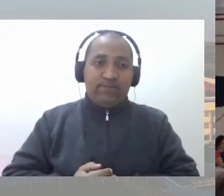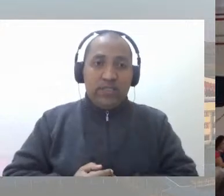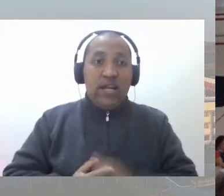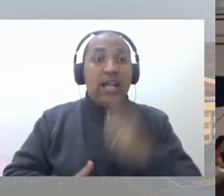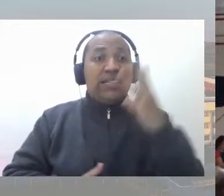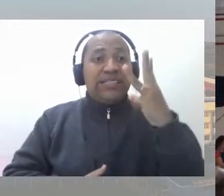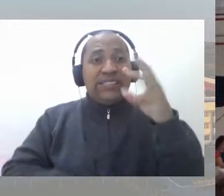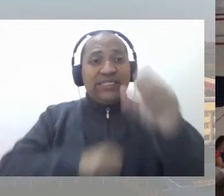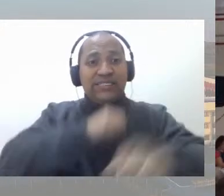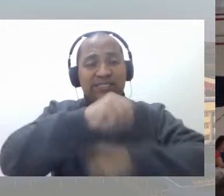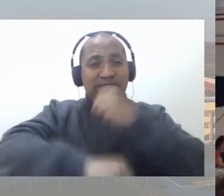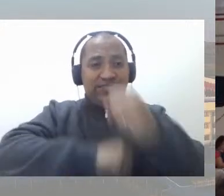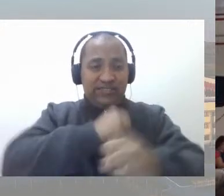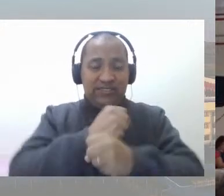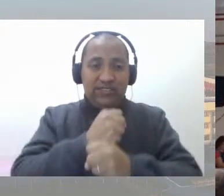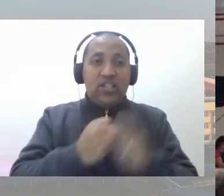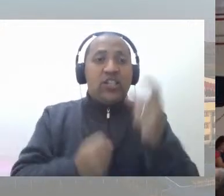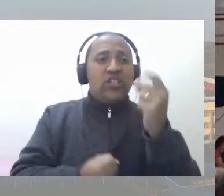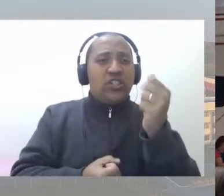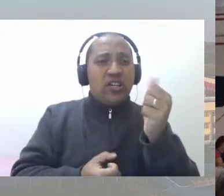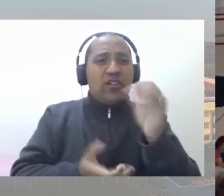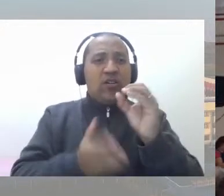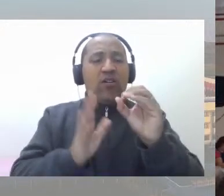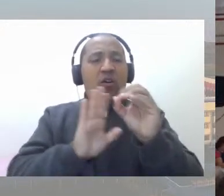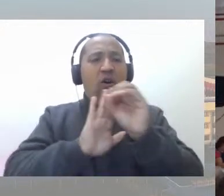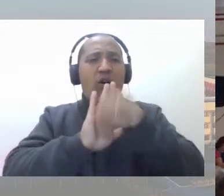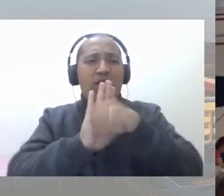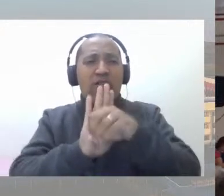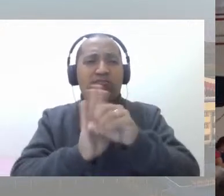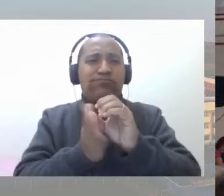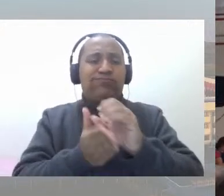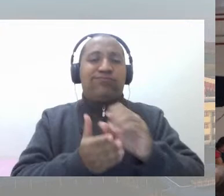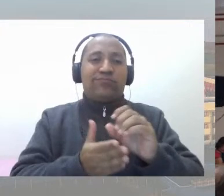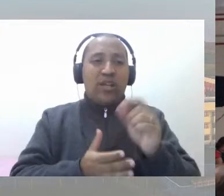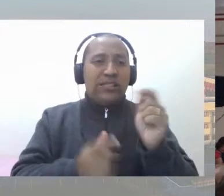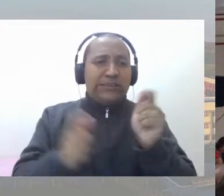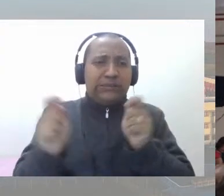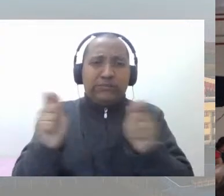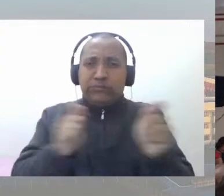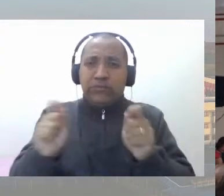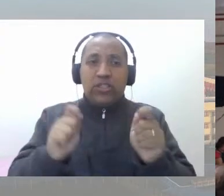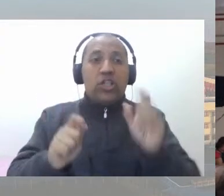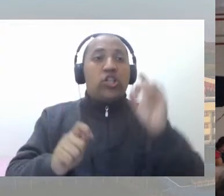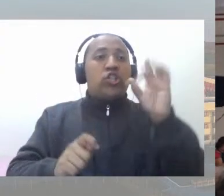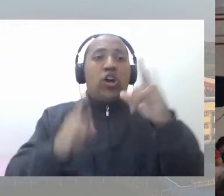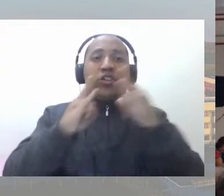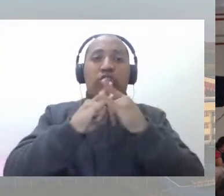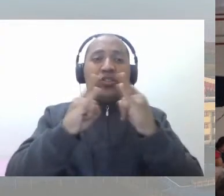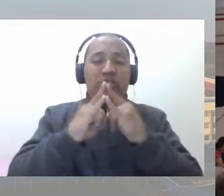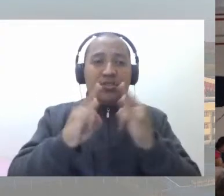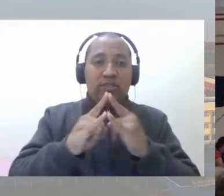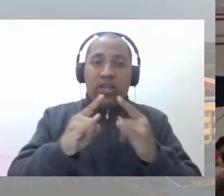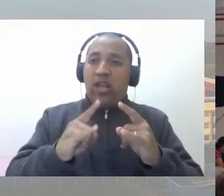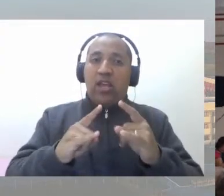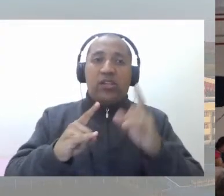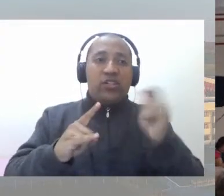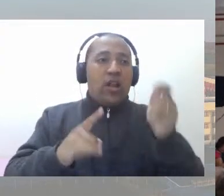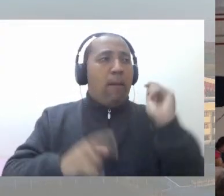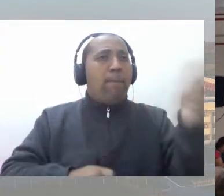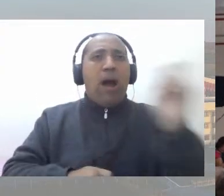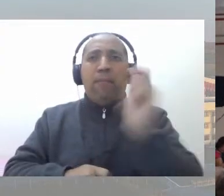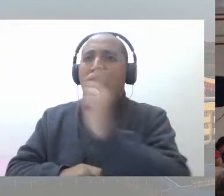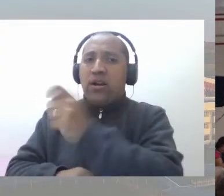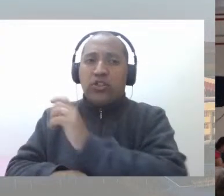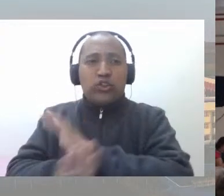3 anos, os poucos recursos foram suficientes apenas para manter a instituição e eleger prioridades. E a